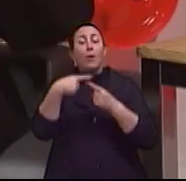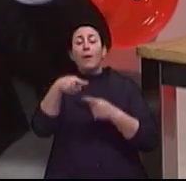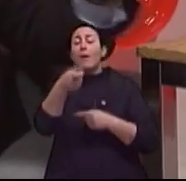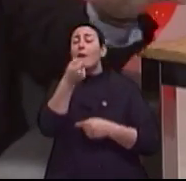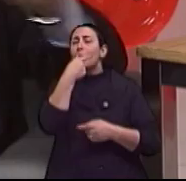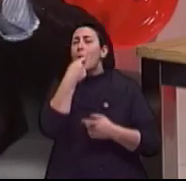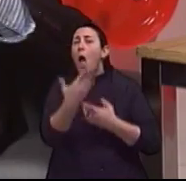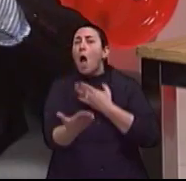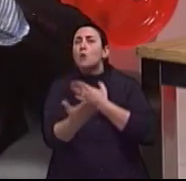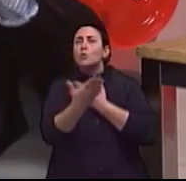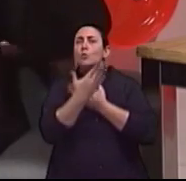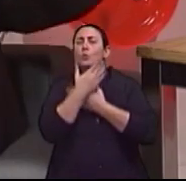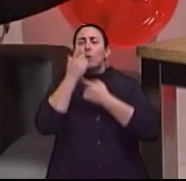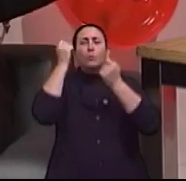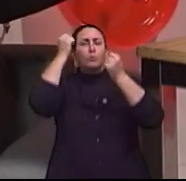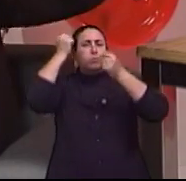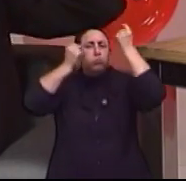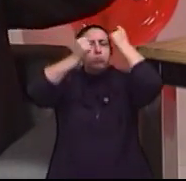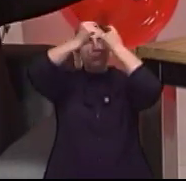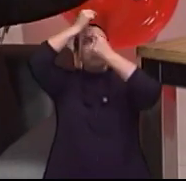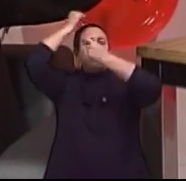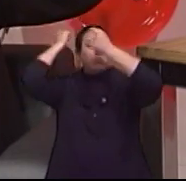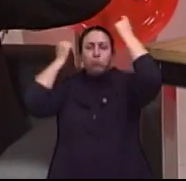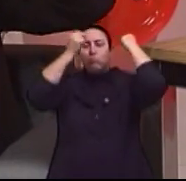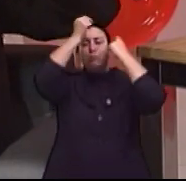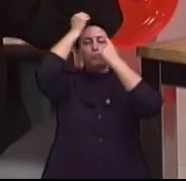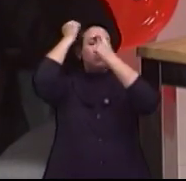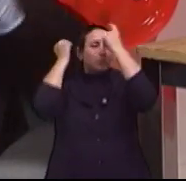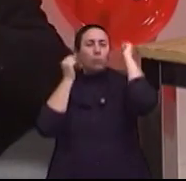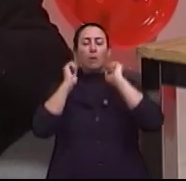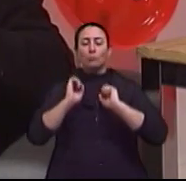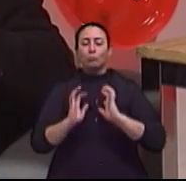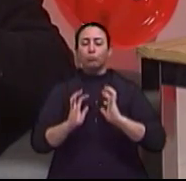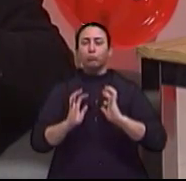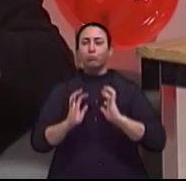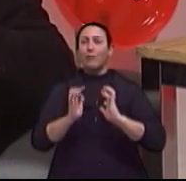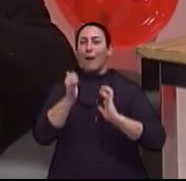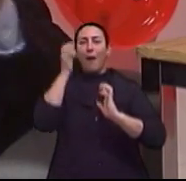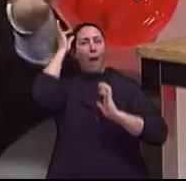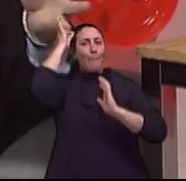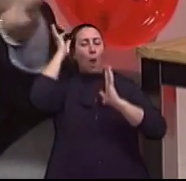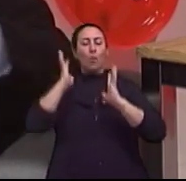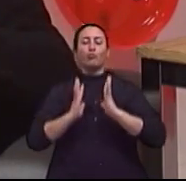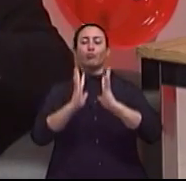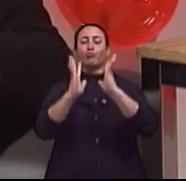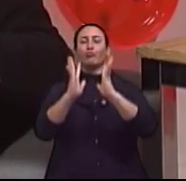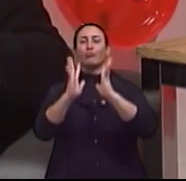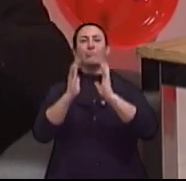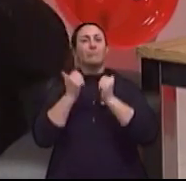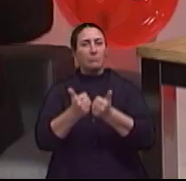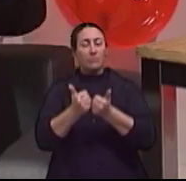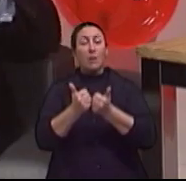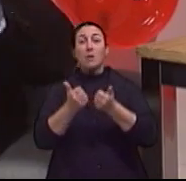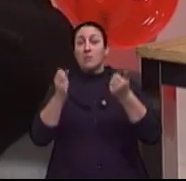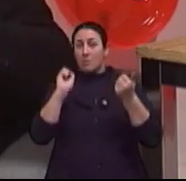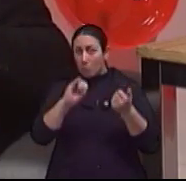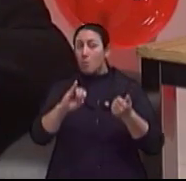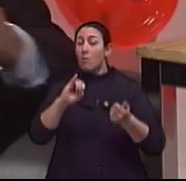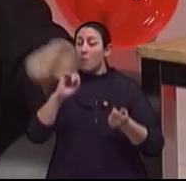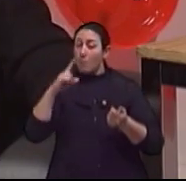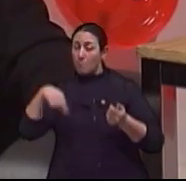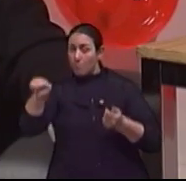a gente aplia loções que a pessoa aplica uma vez por dia massag o couro cabeludo e que melhora muito reforça a